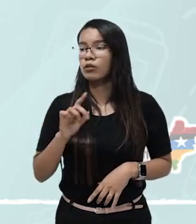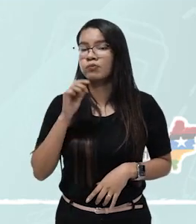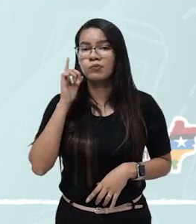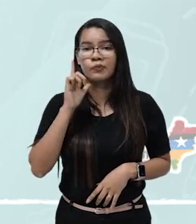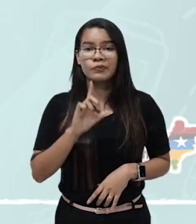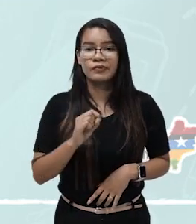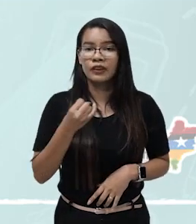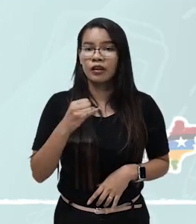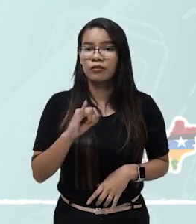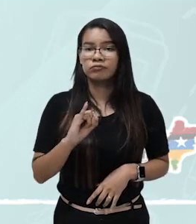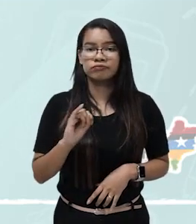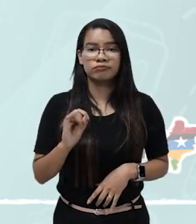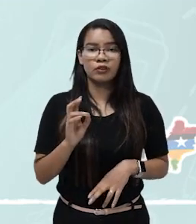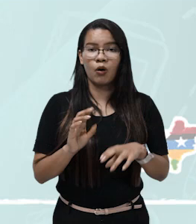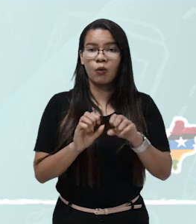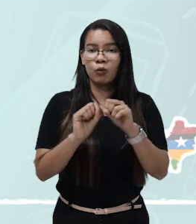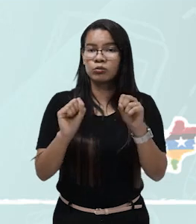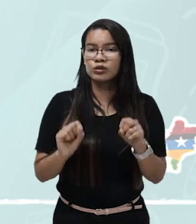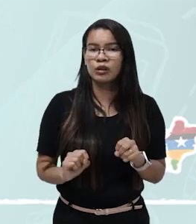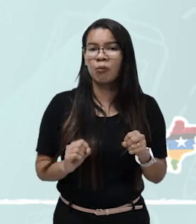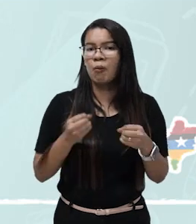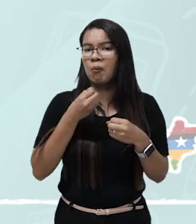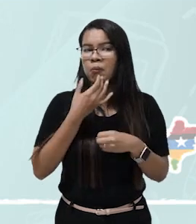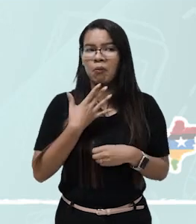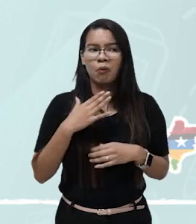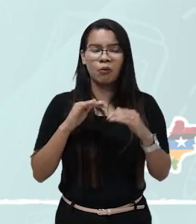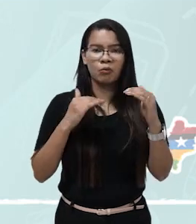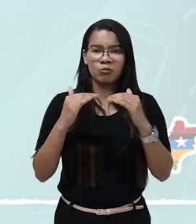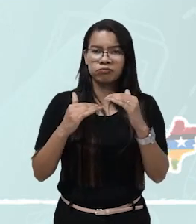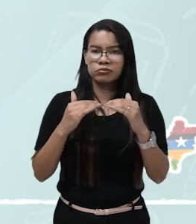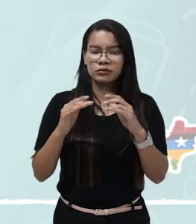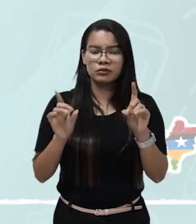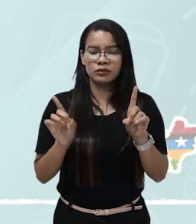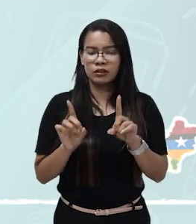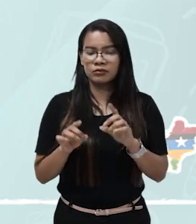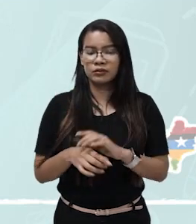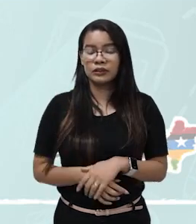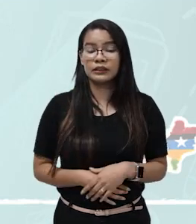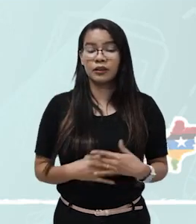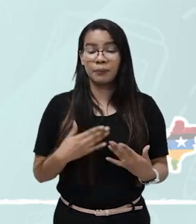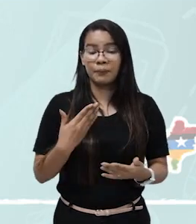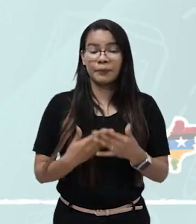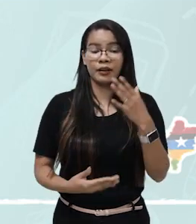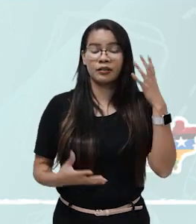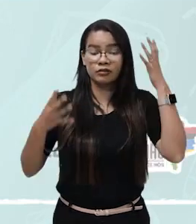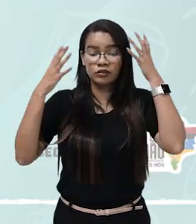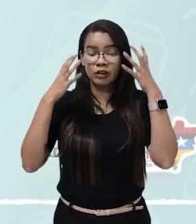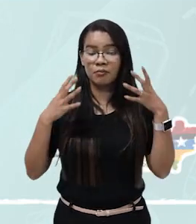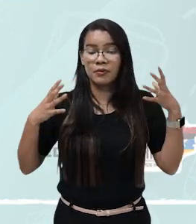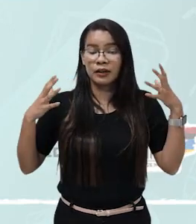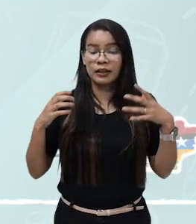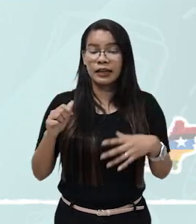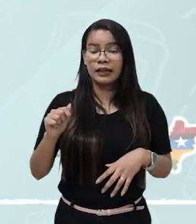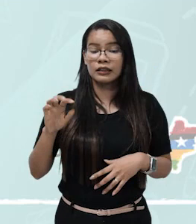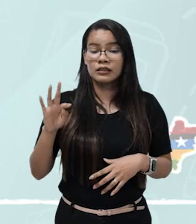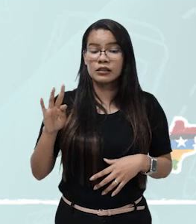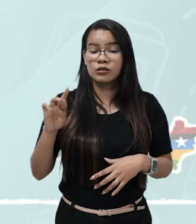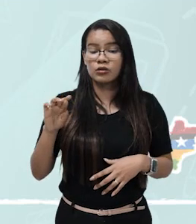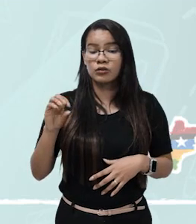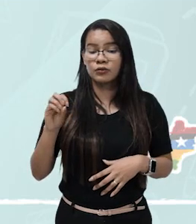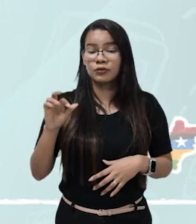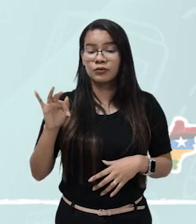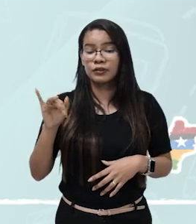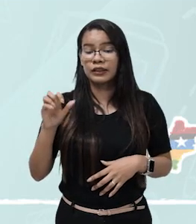consegue sintetizar, causa problema renal também, perda de cabelo, atrofia testicular,